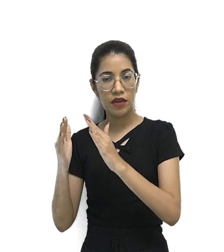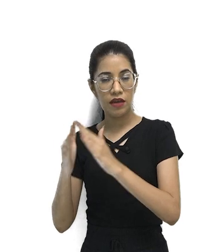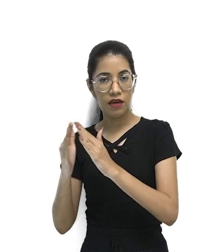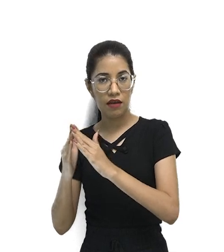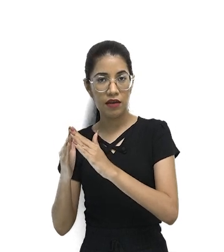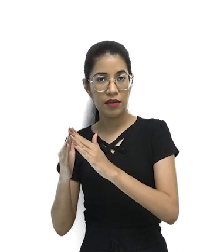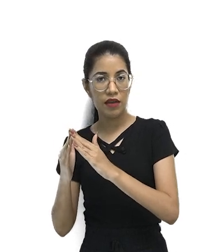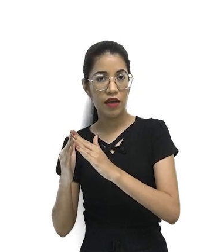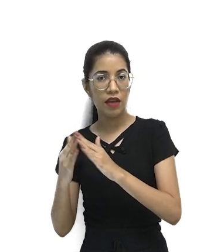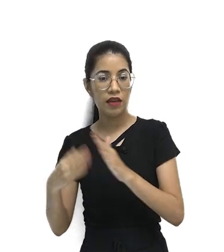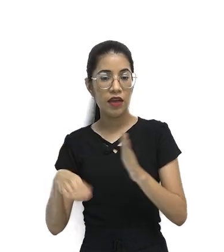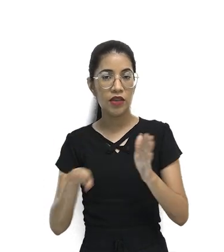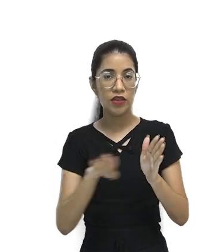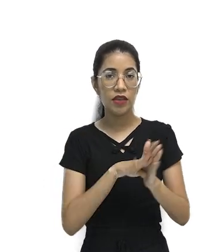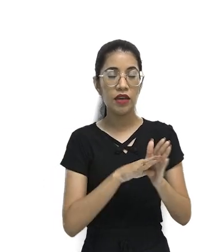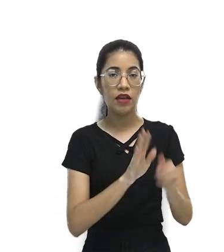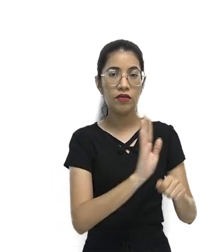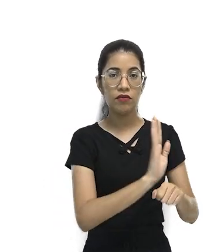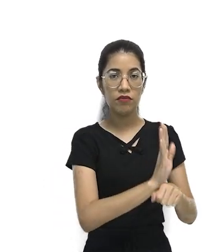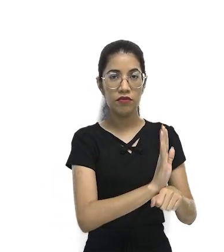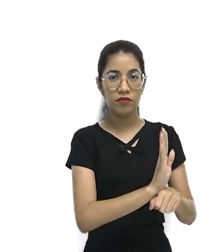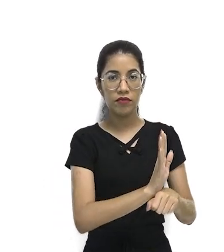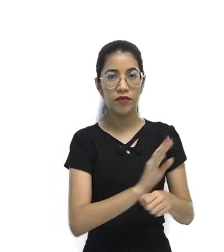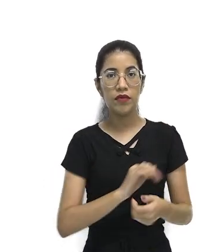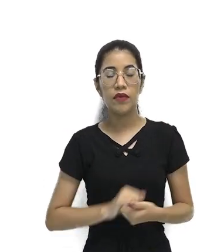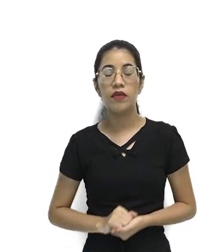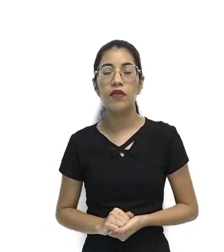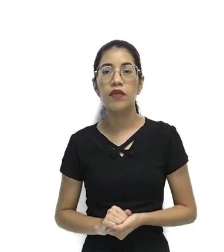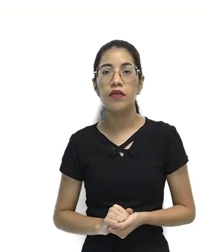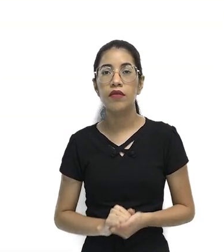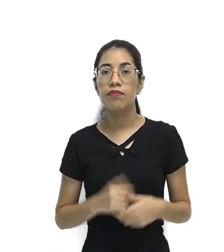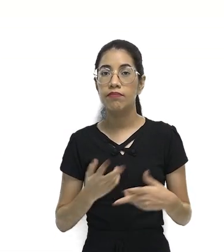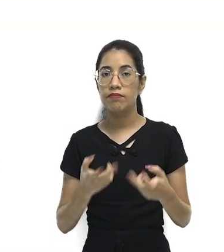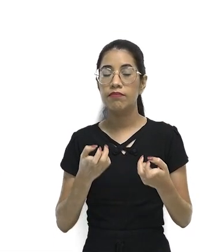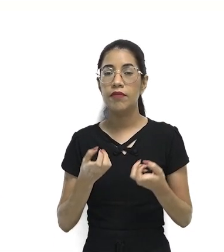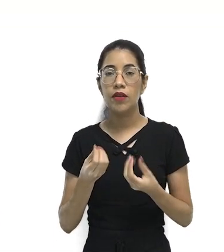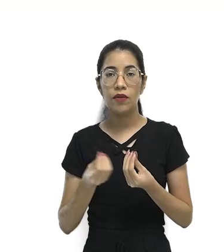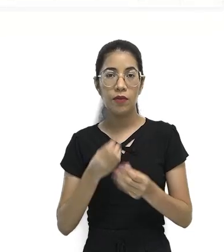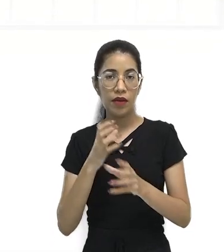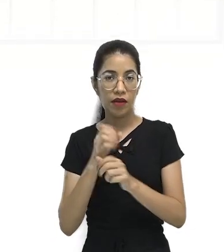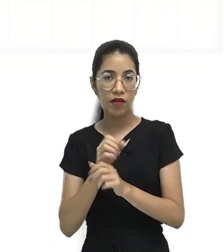né, até o cinema. Viram só?